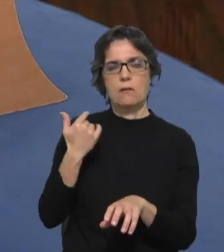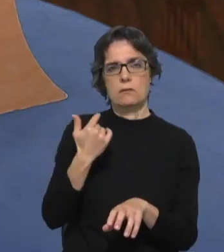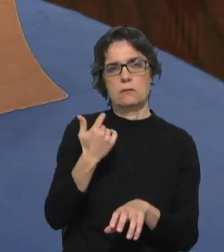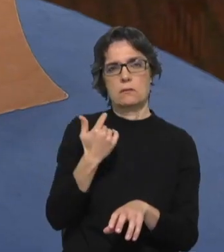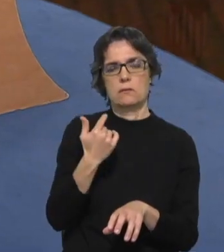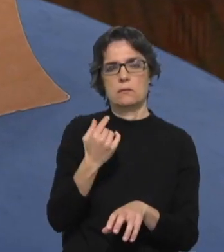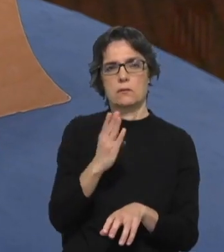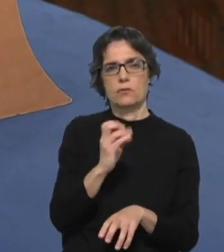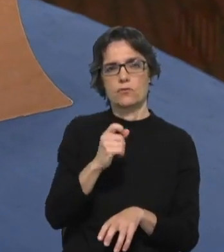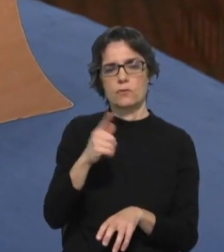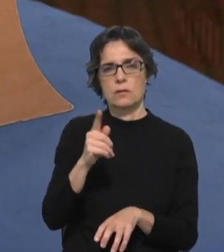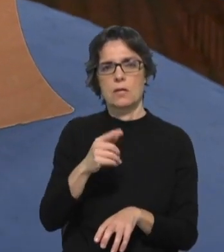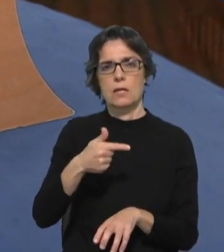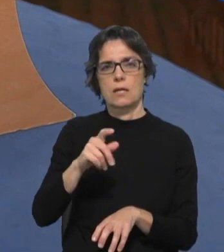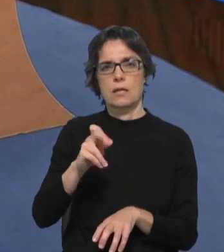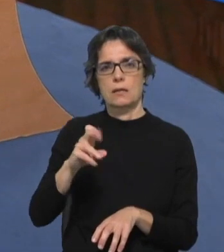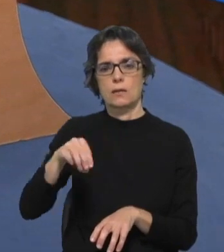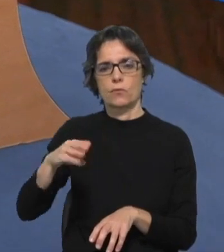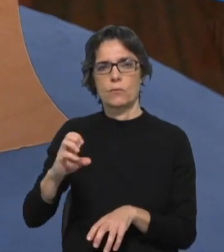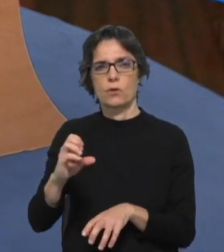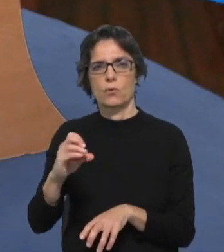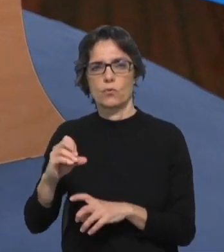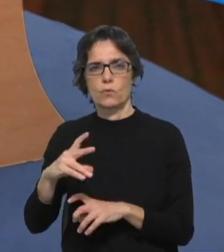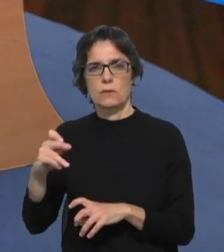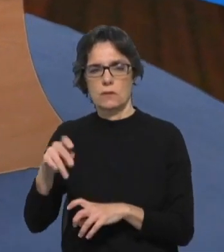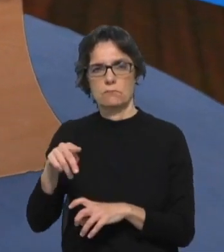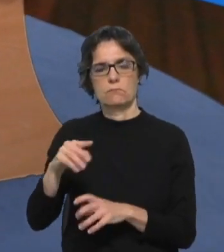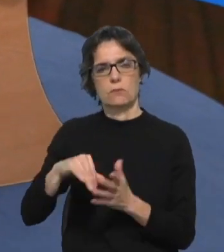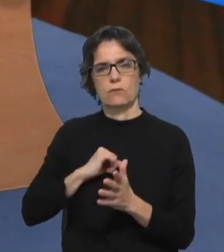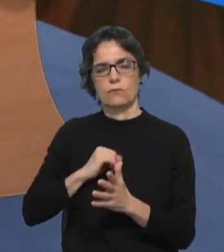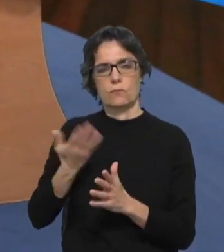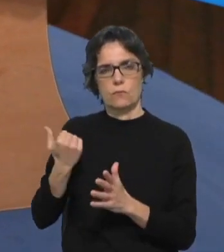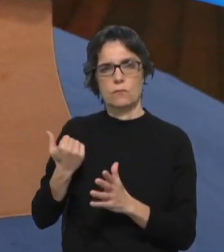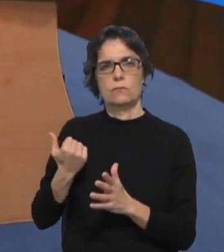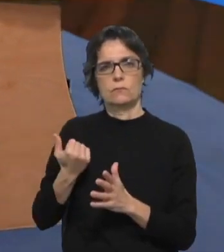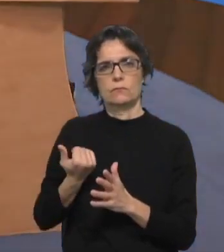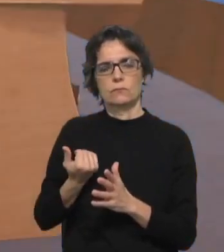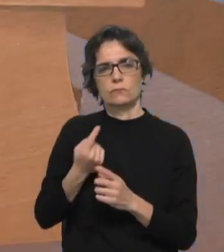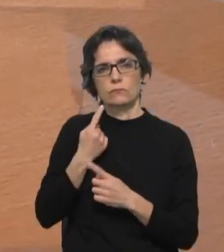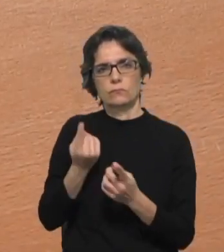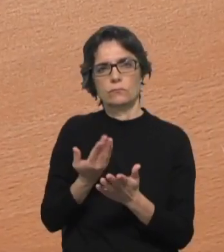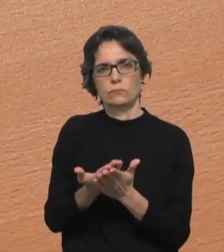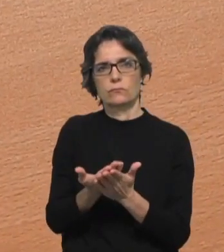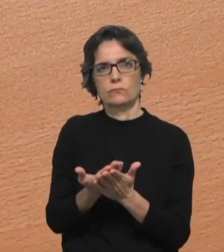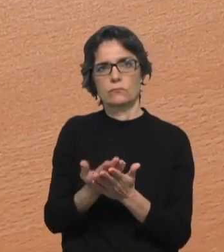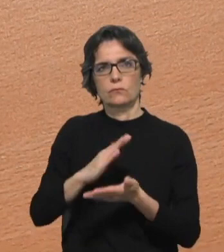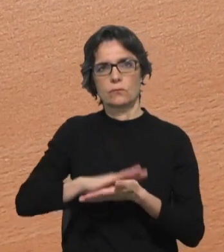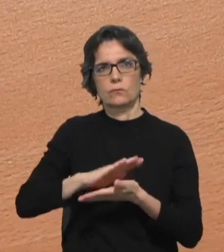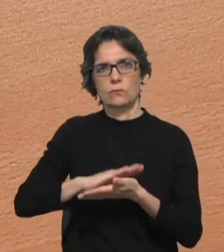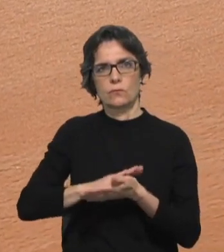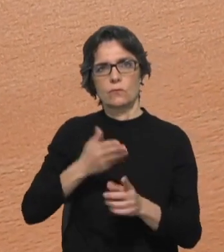Mendonça e que, de alguma forma, quer promover, numa editora que tem uma missão